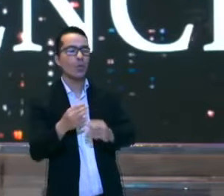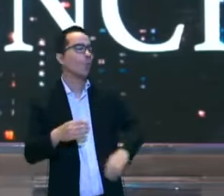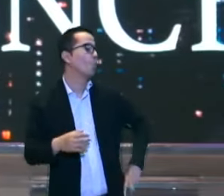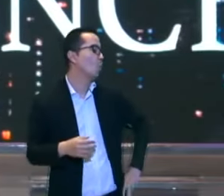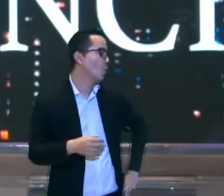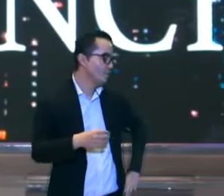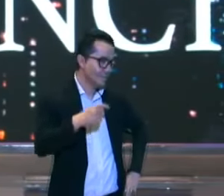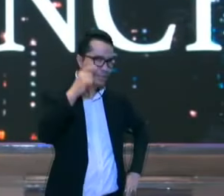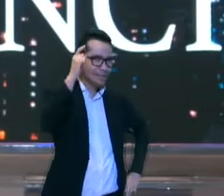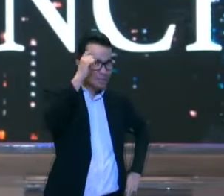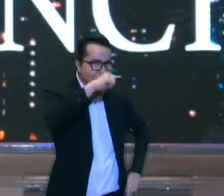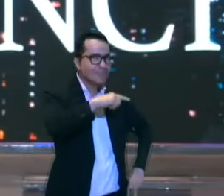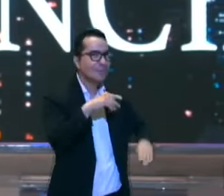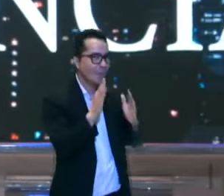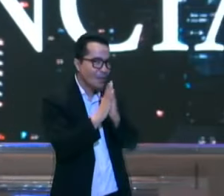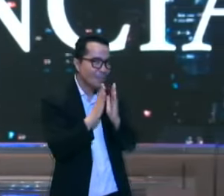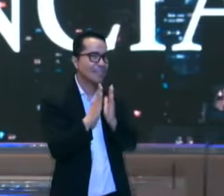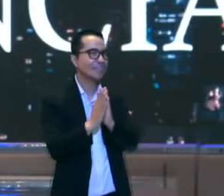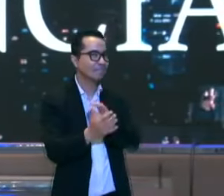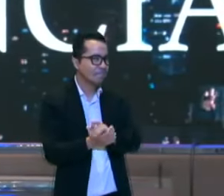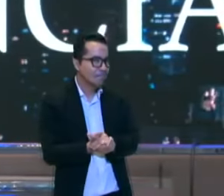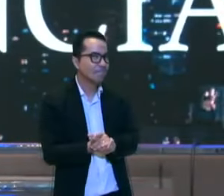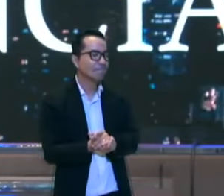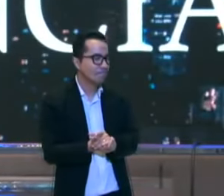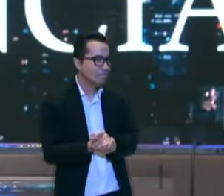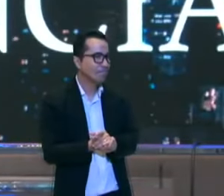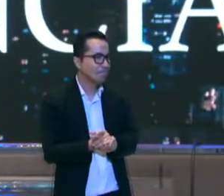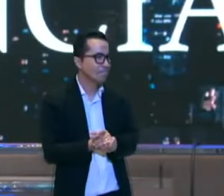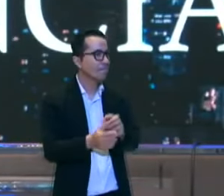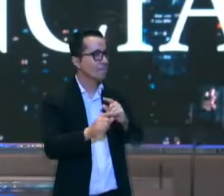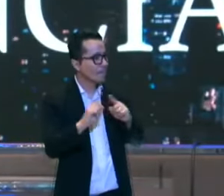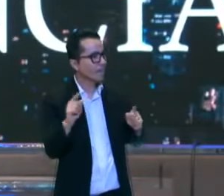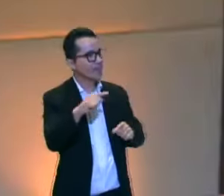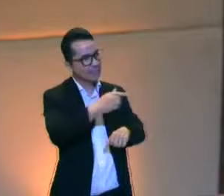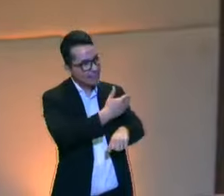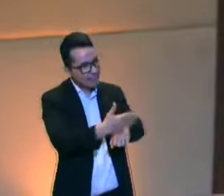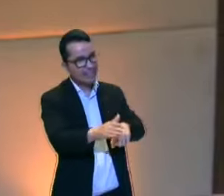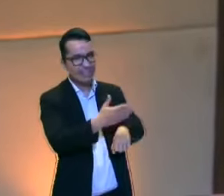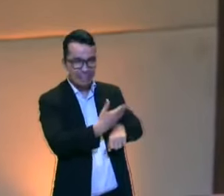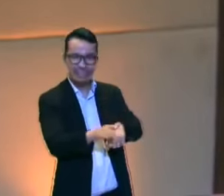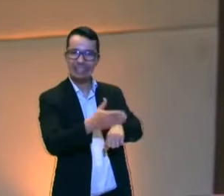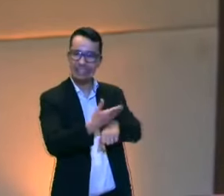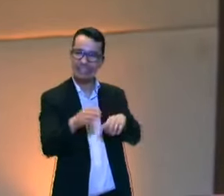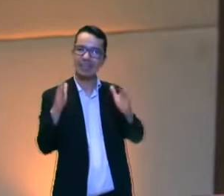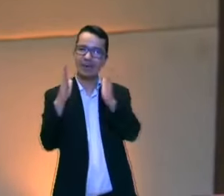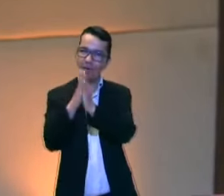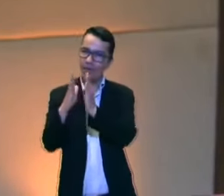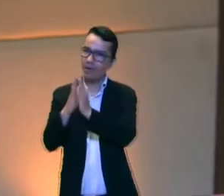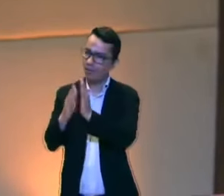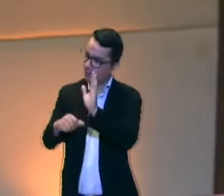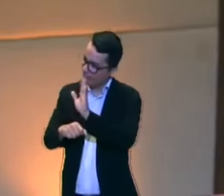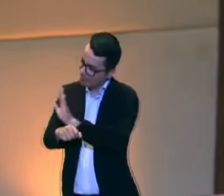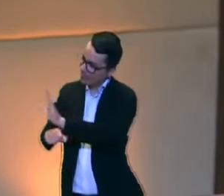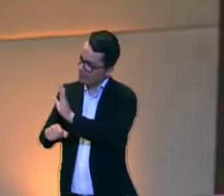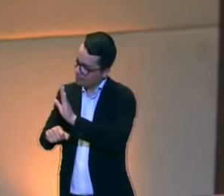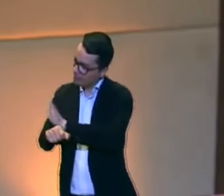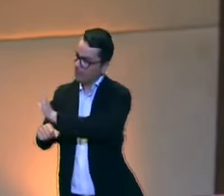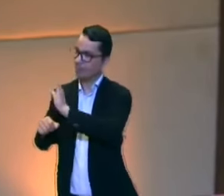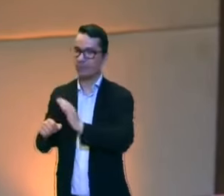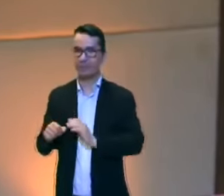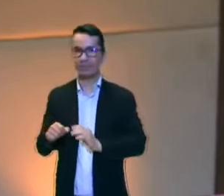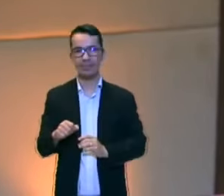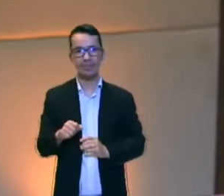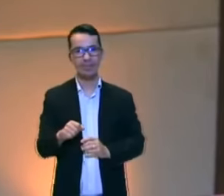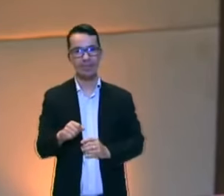Quanto mais perto, dói mais. Ora por ele. Ora como se fosse por você.